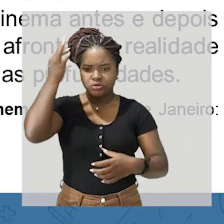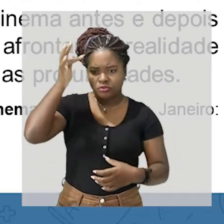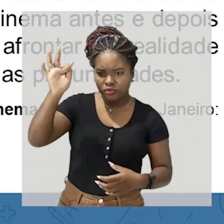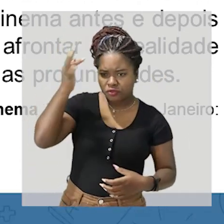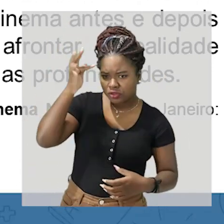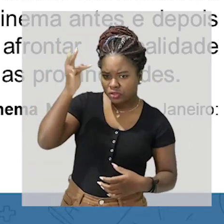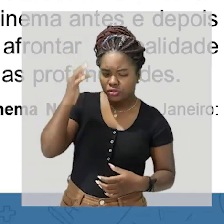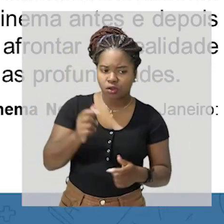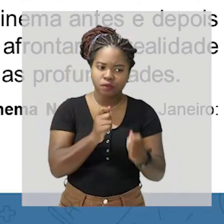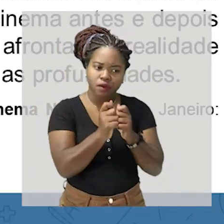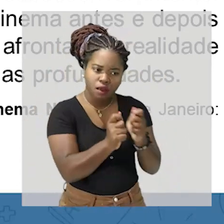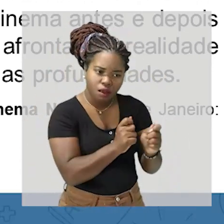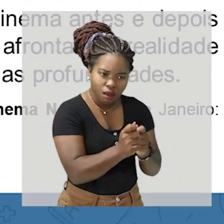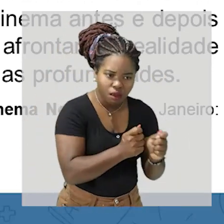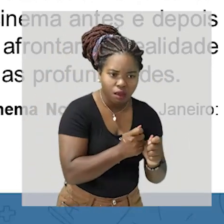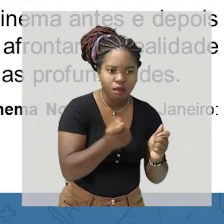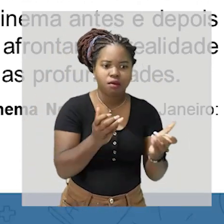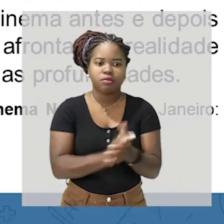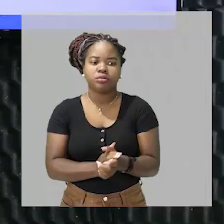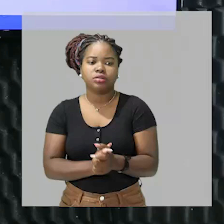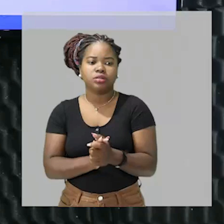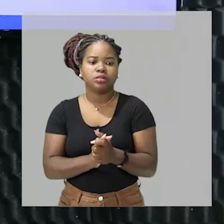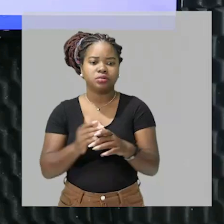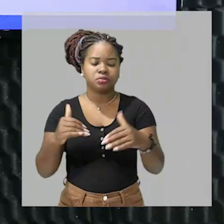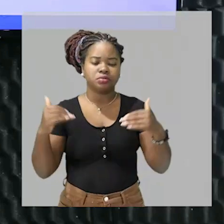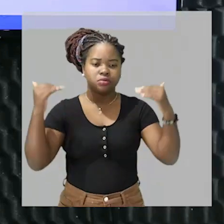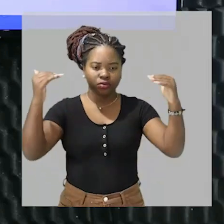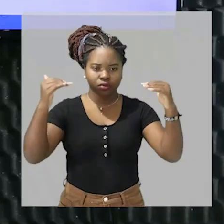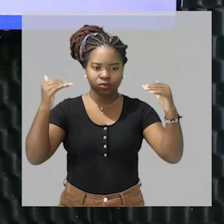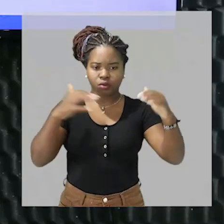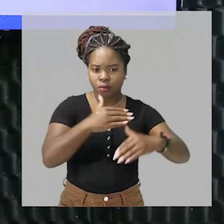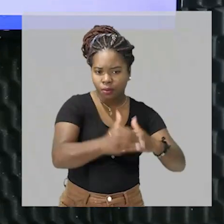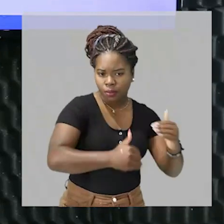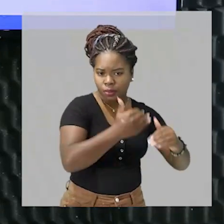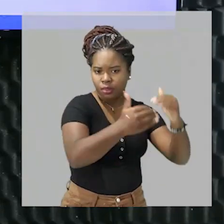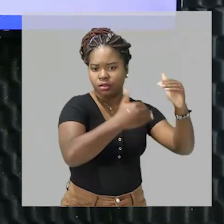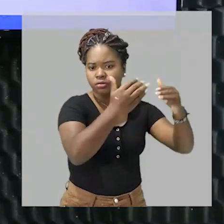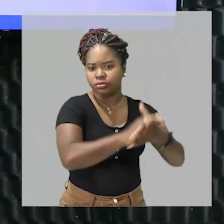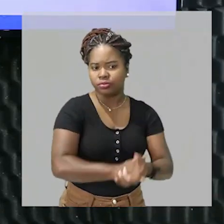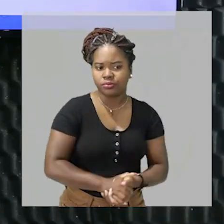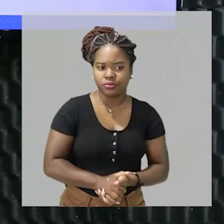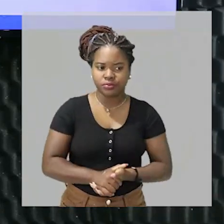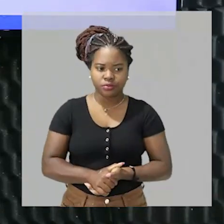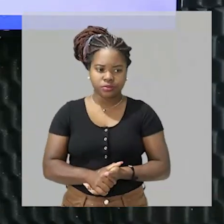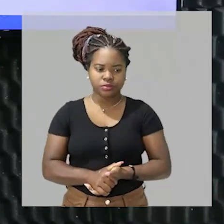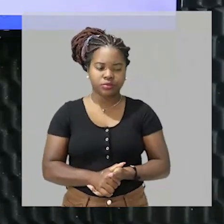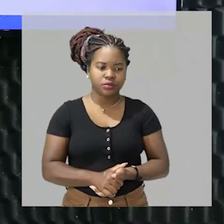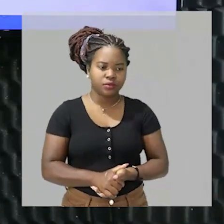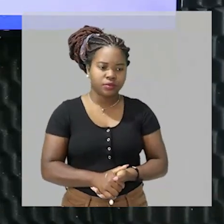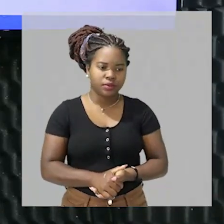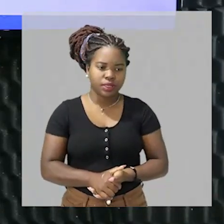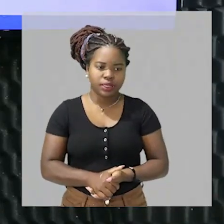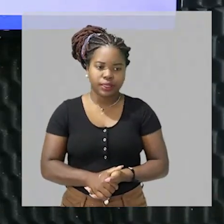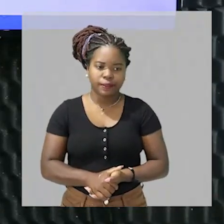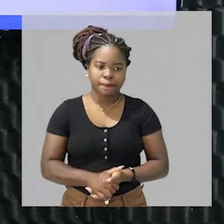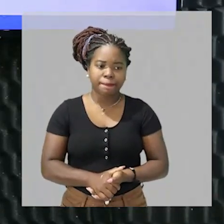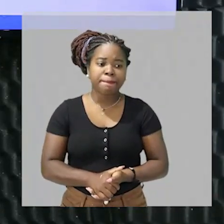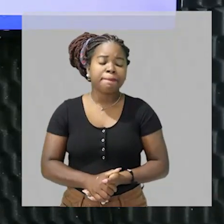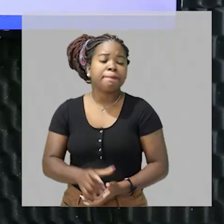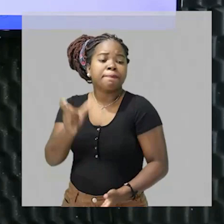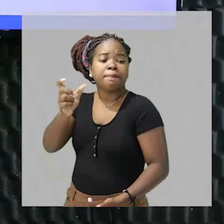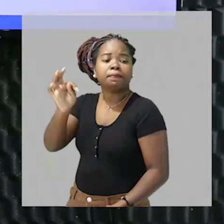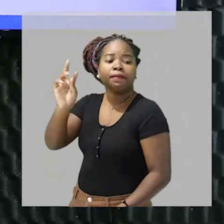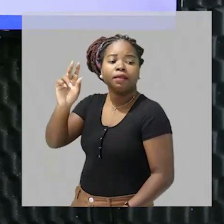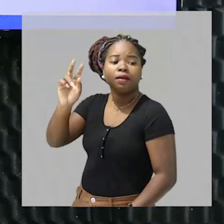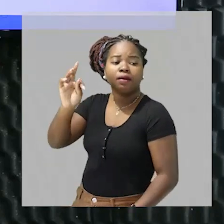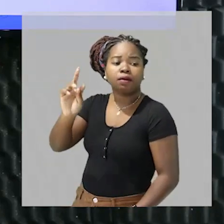e econômico, supera o subdesenvolvimento com meios do subdesenvolvimento. Já explicar para vocês. Tropicalismo